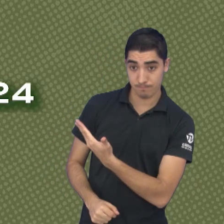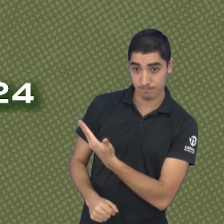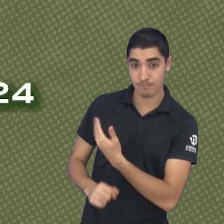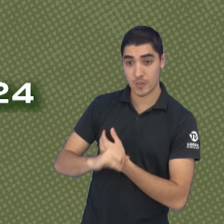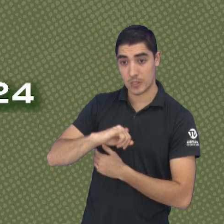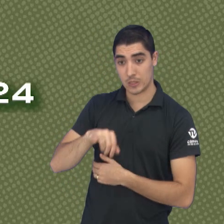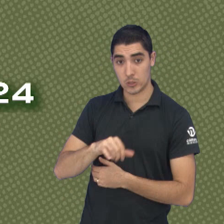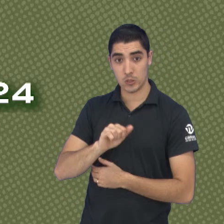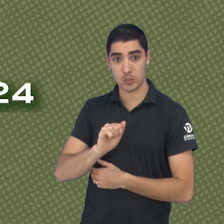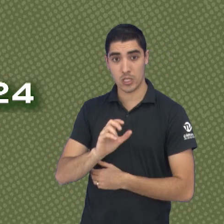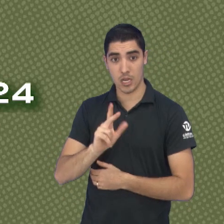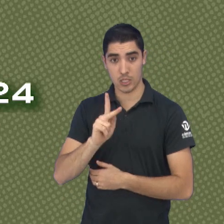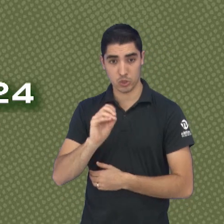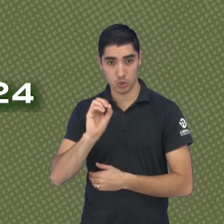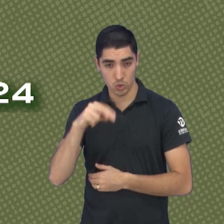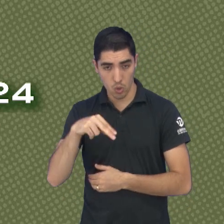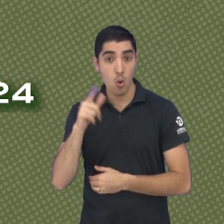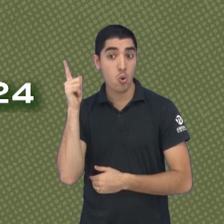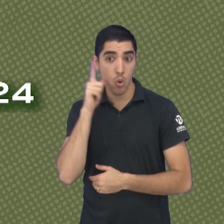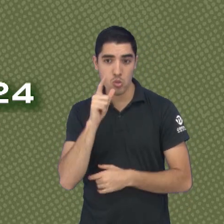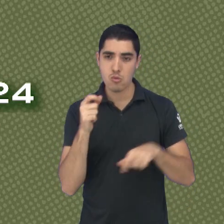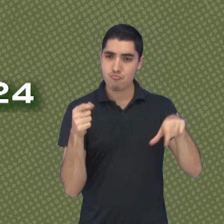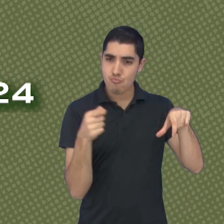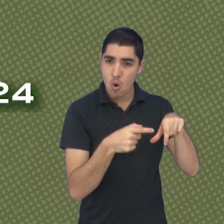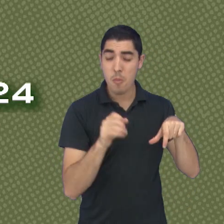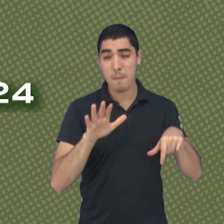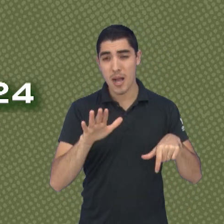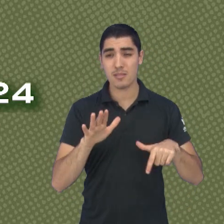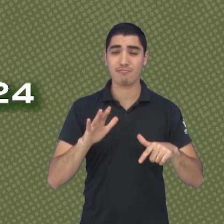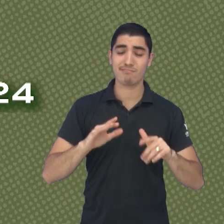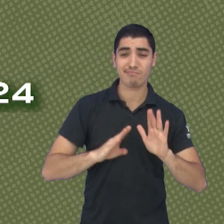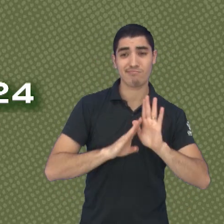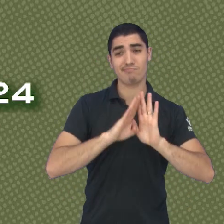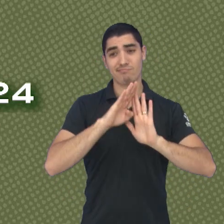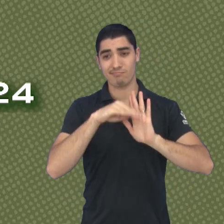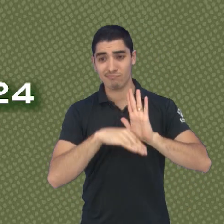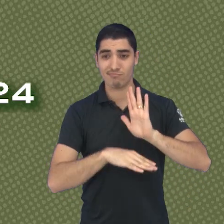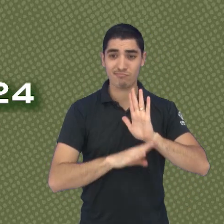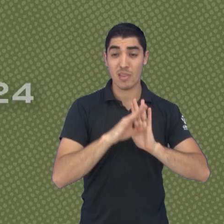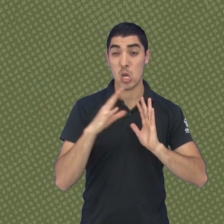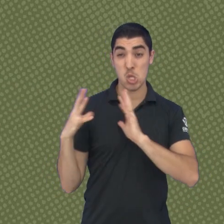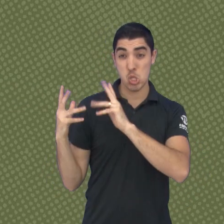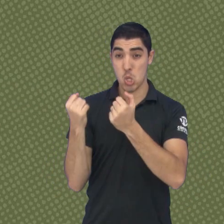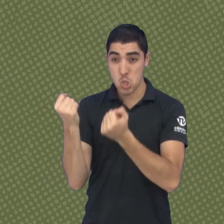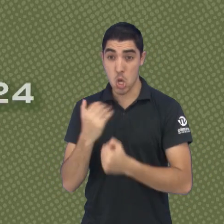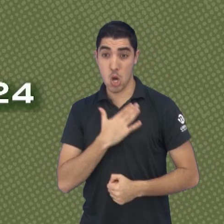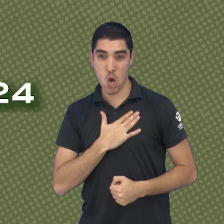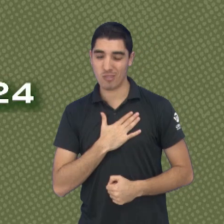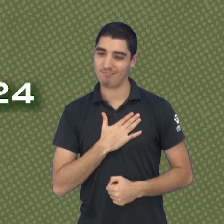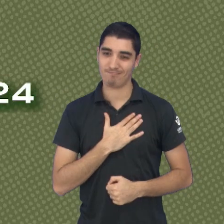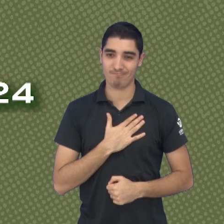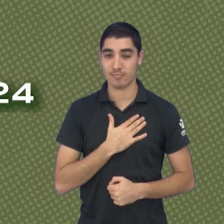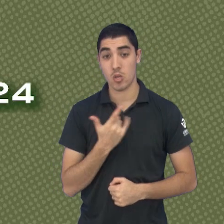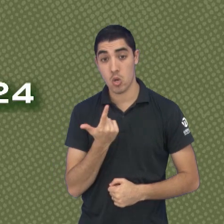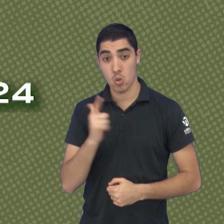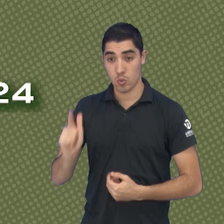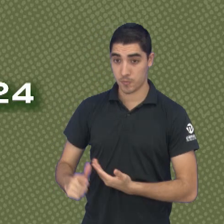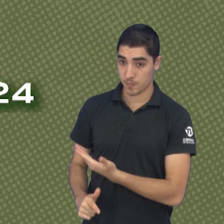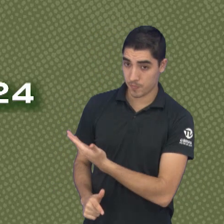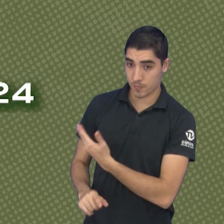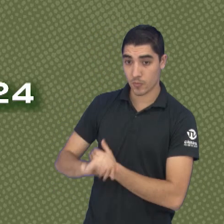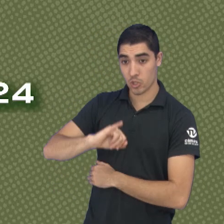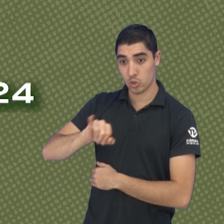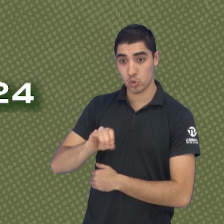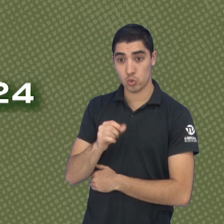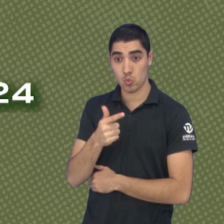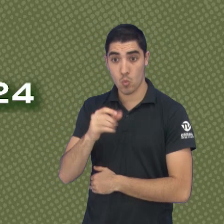alguns golzinhos, mas oscilou bastante e não caiu nas graças da torcida. João Gabriel terminou